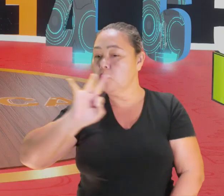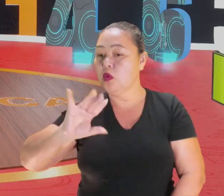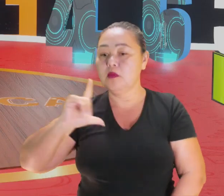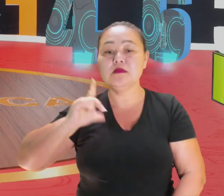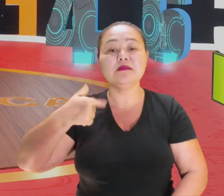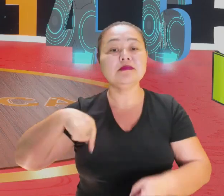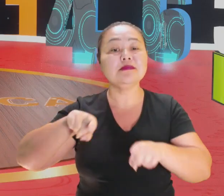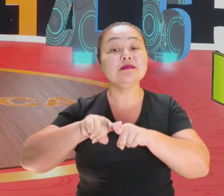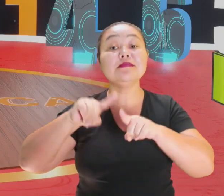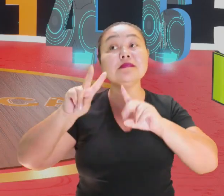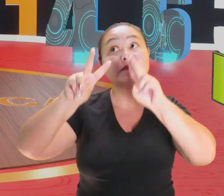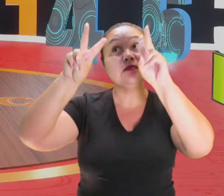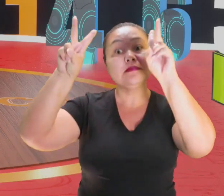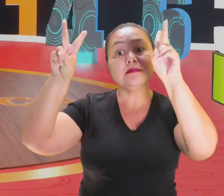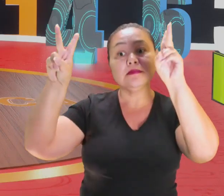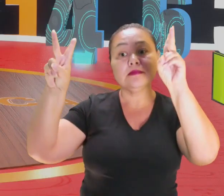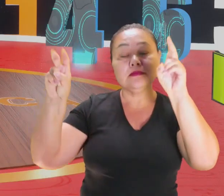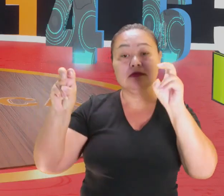vamos falar de...